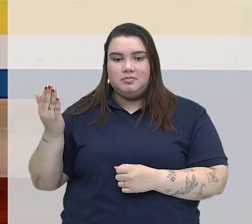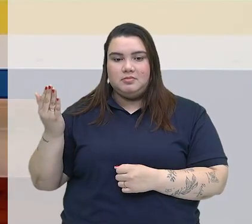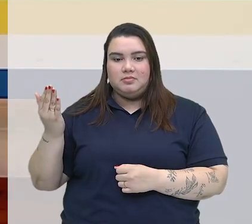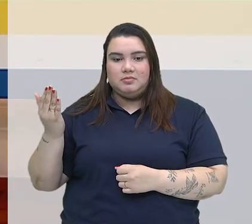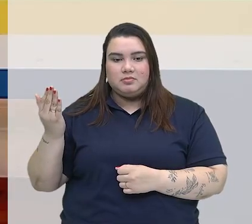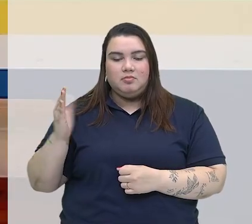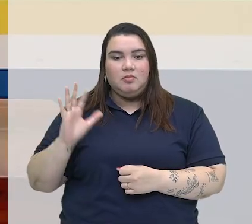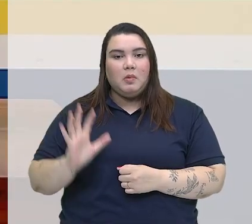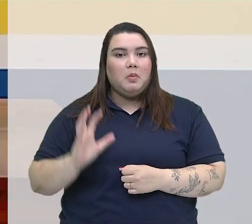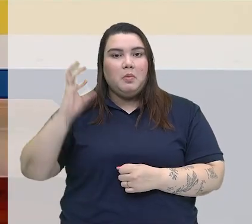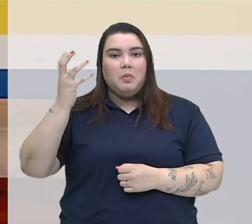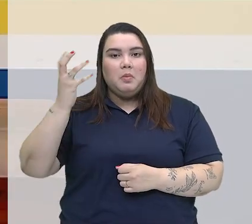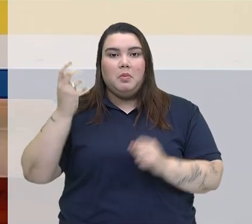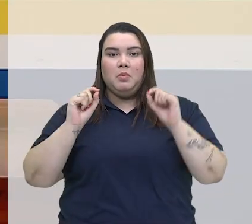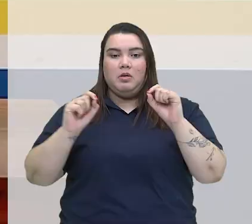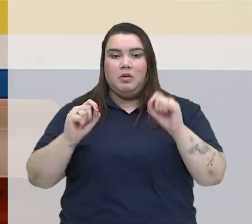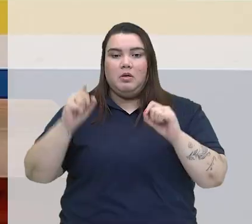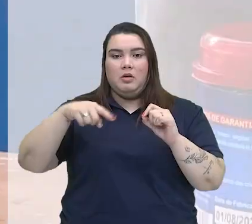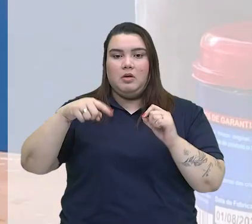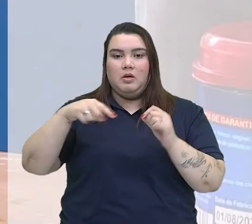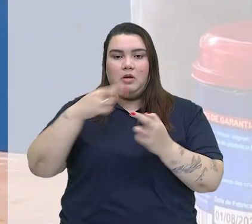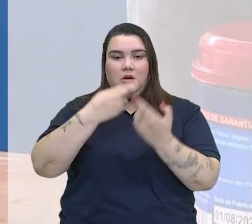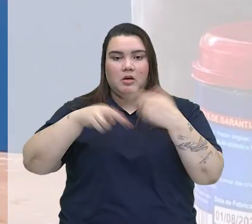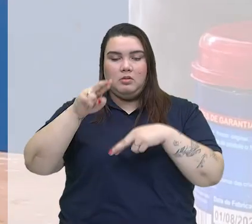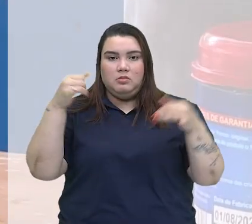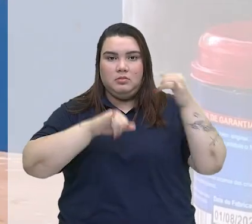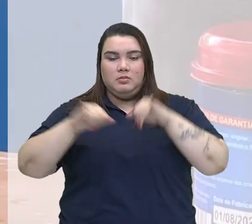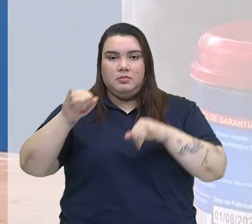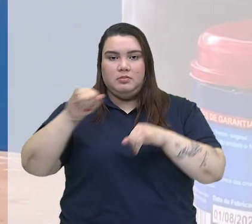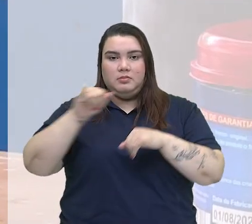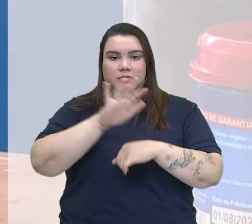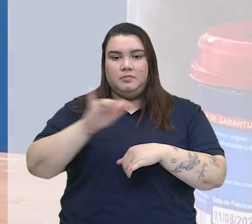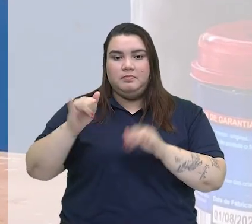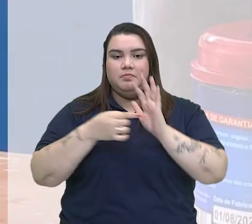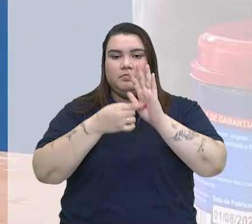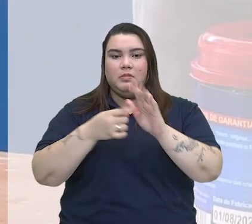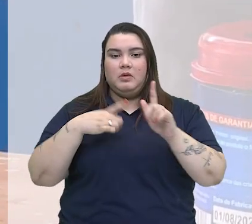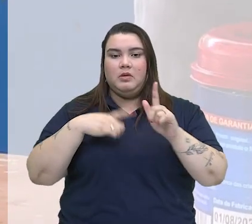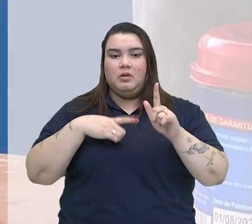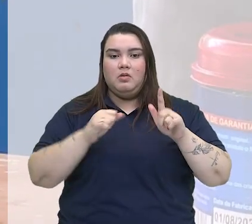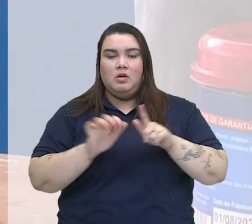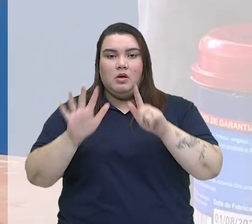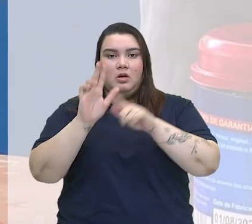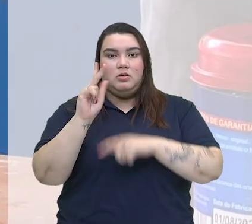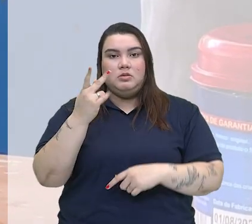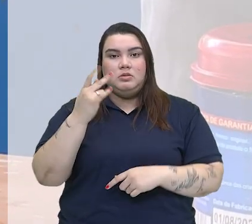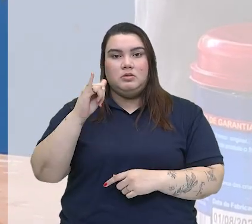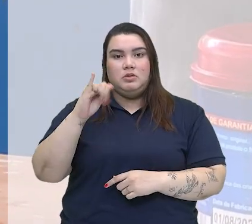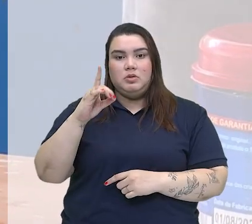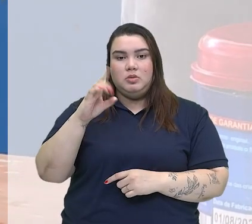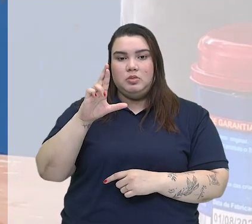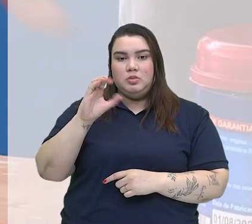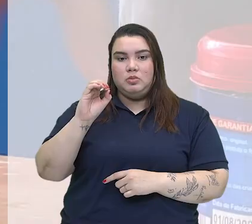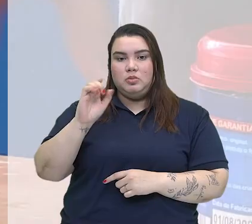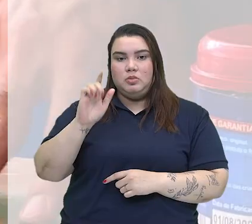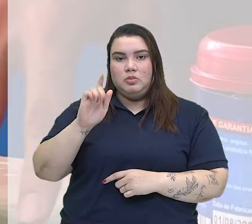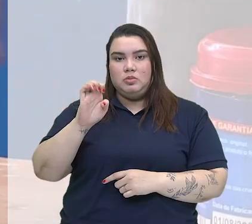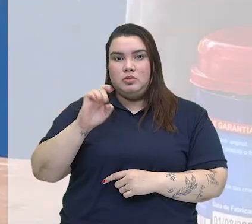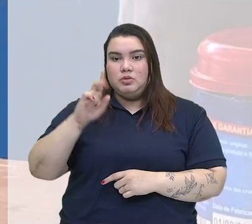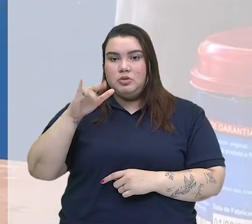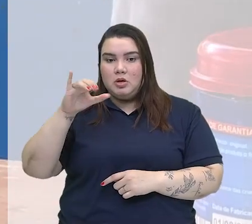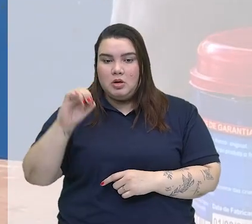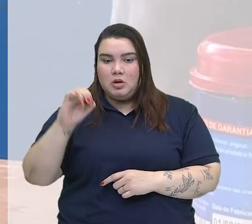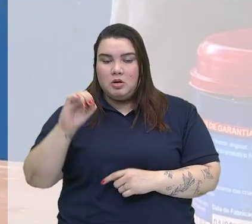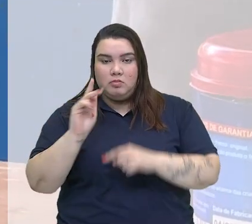Então o que está acontecendo aqui é uma reação química que vai liberar o gás hidrogênio. O gás hidrogênio está sendo armazenado dentro